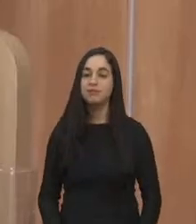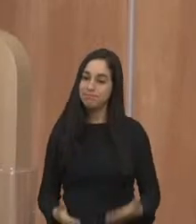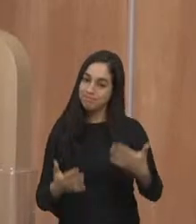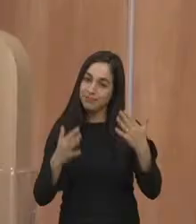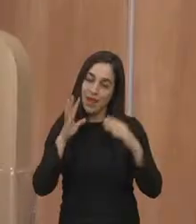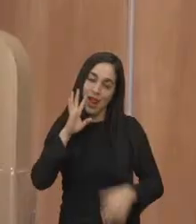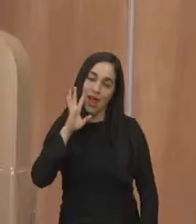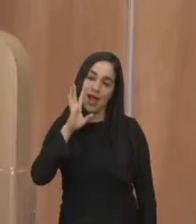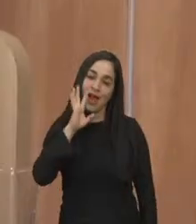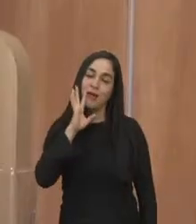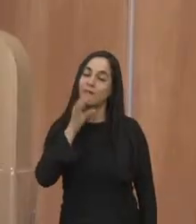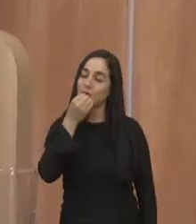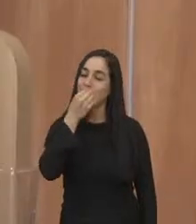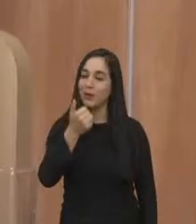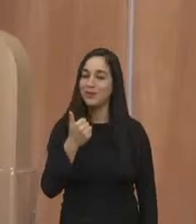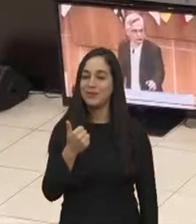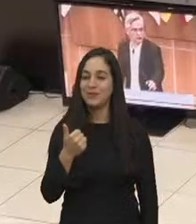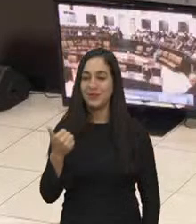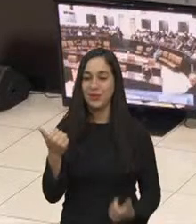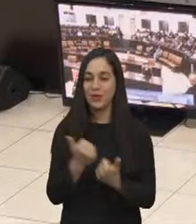legal. Muito bom.